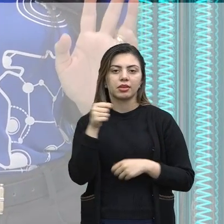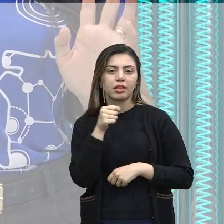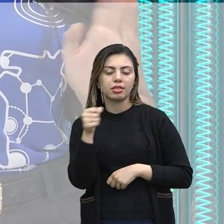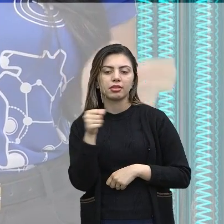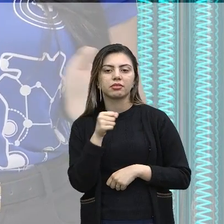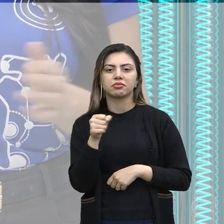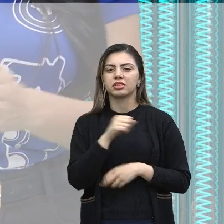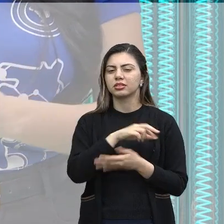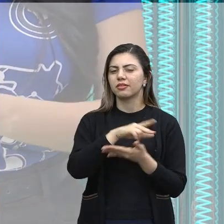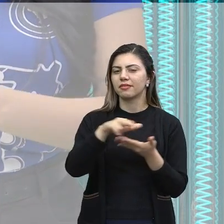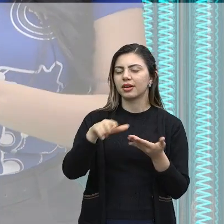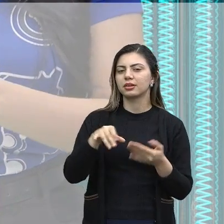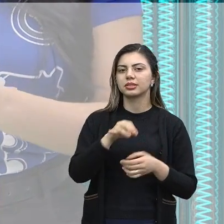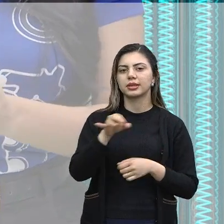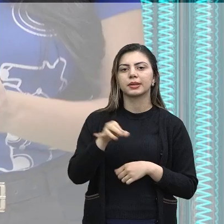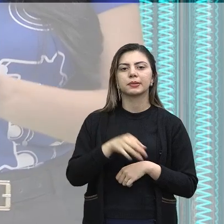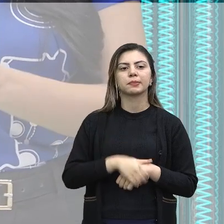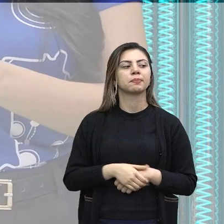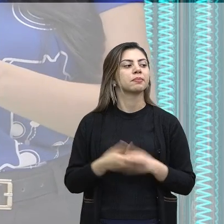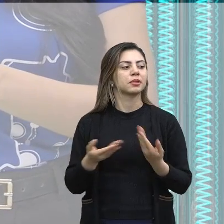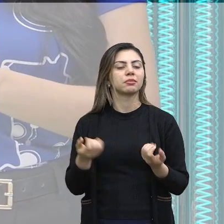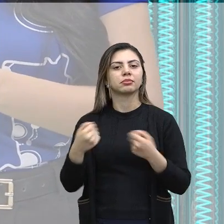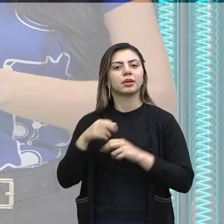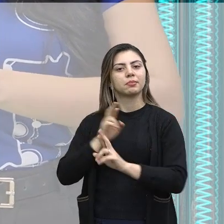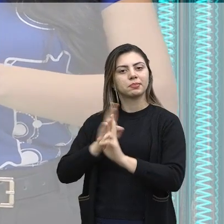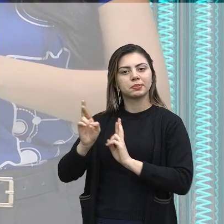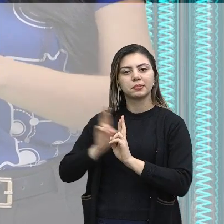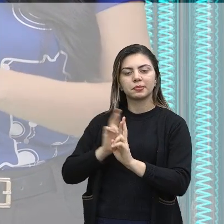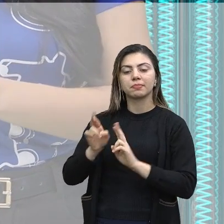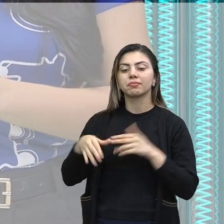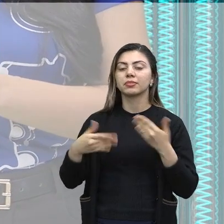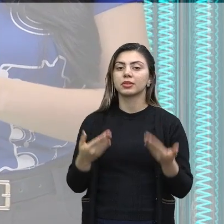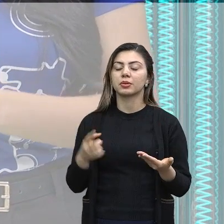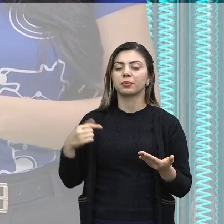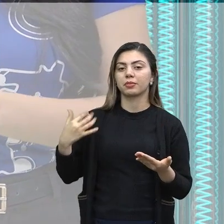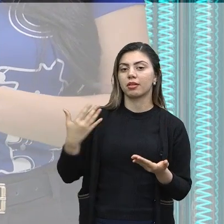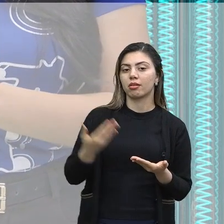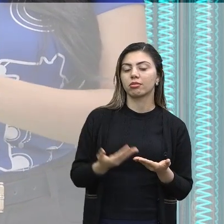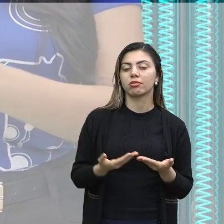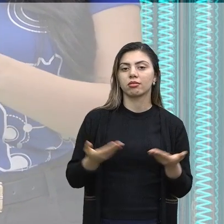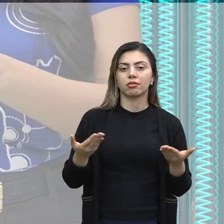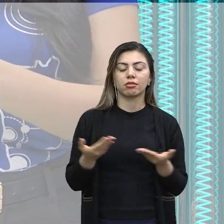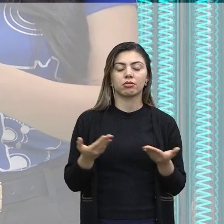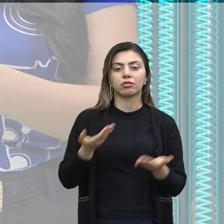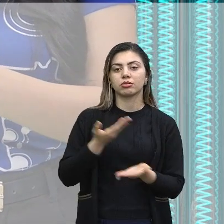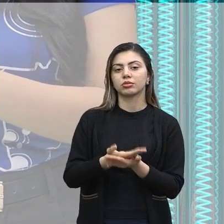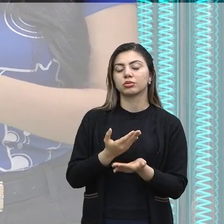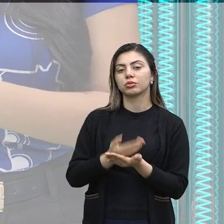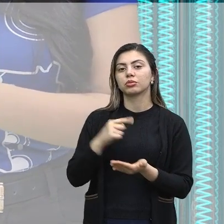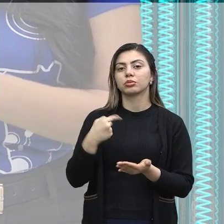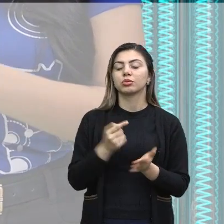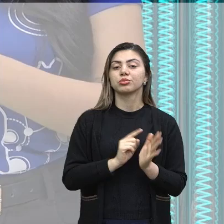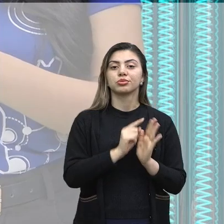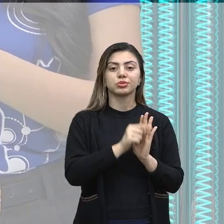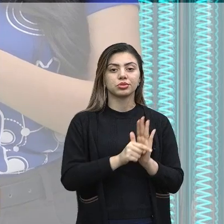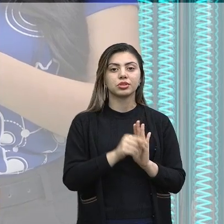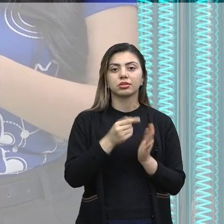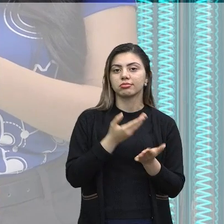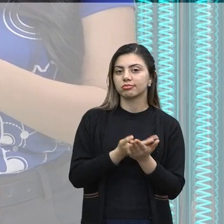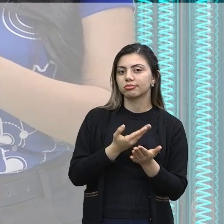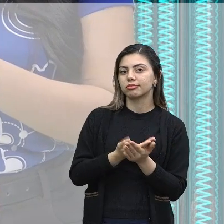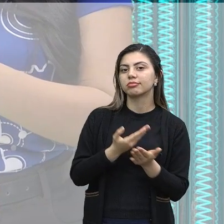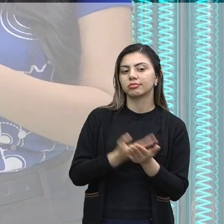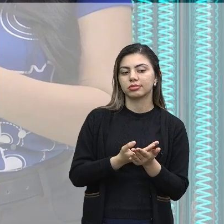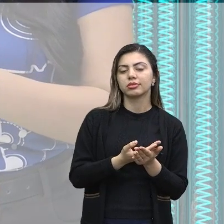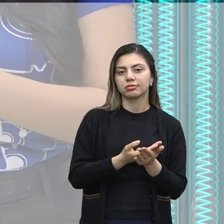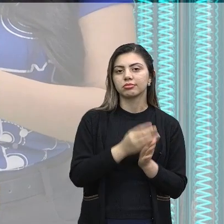e assim por diante. Então, até aqui na nossa aula, nós vimos sobre gêneros textuais, vários tipos